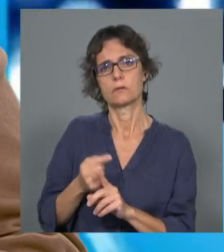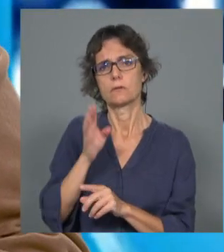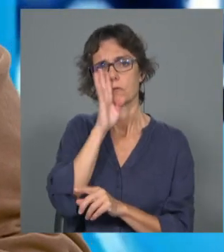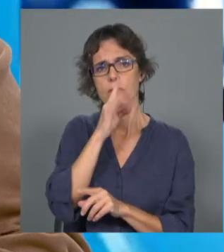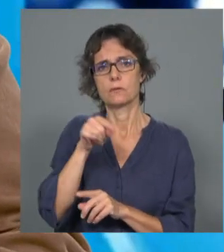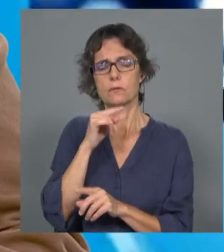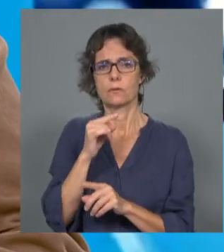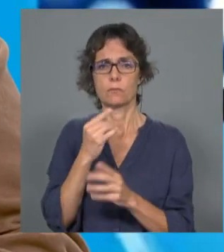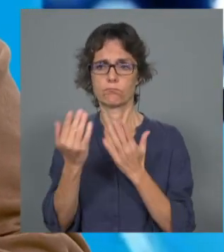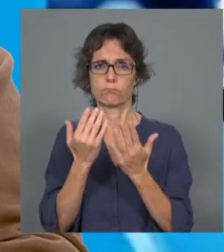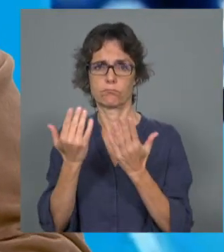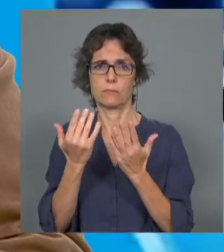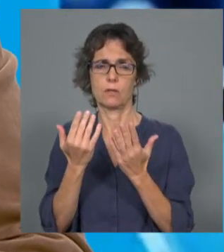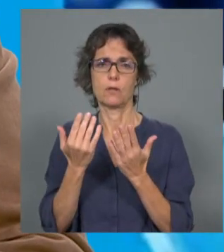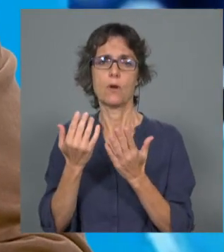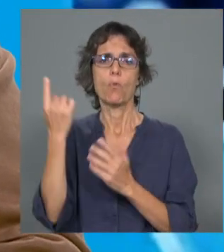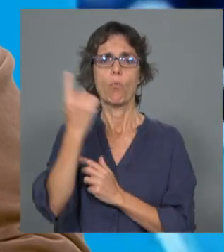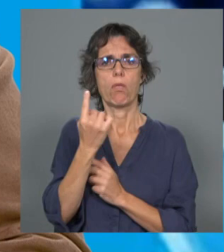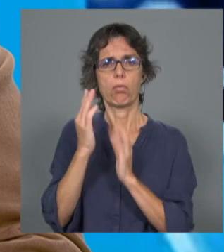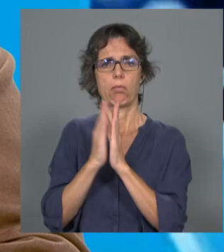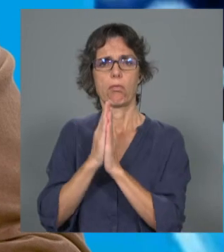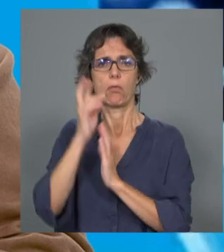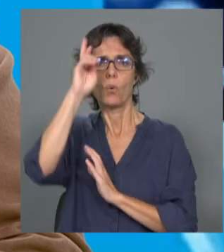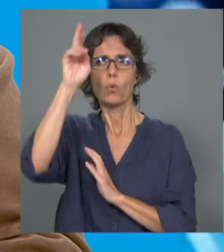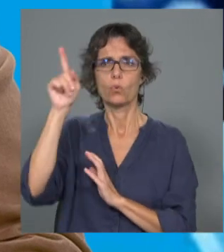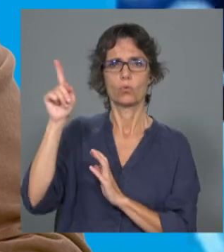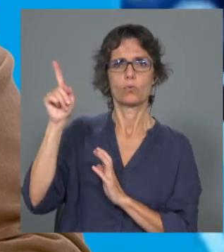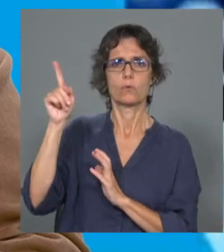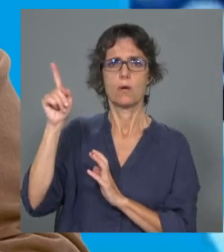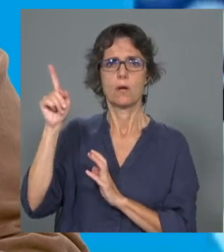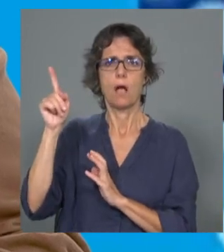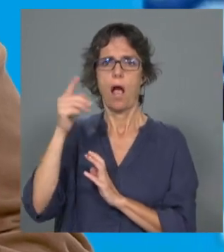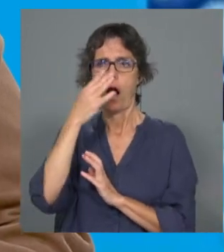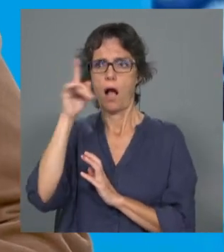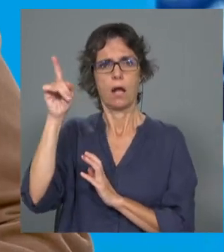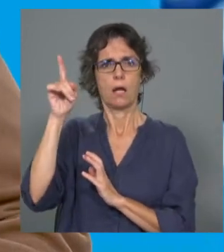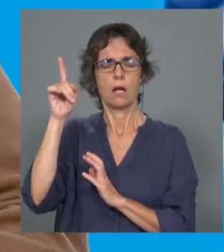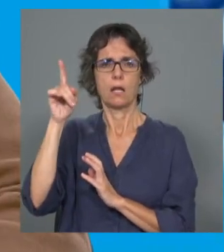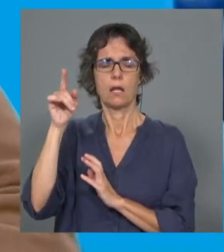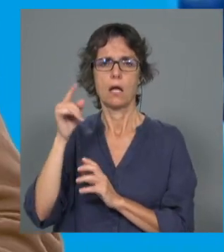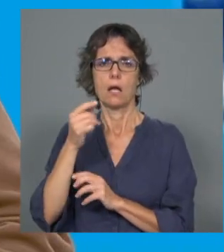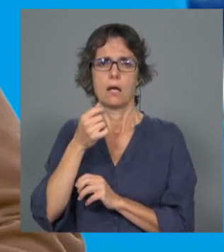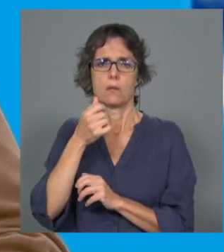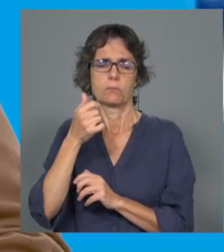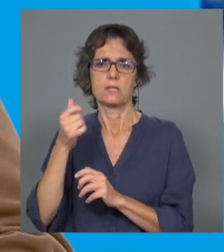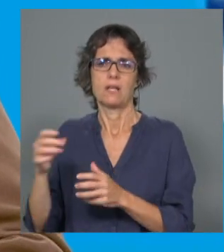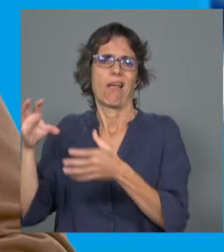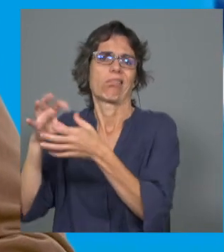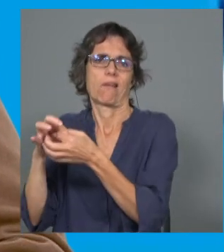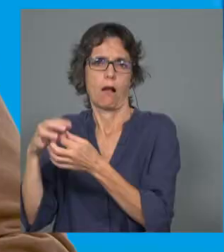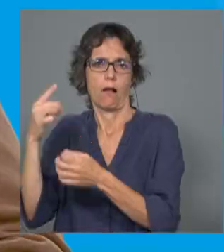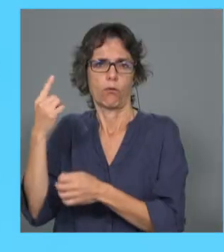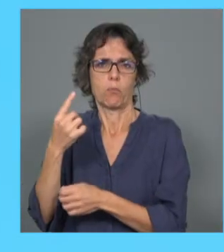autoridades religiosas russas, que essas são, como disse o Papa Francisco de uma forma célebre, é um acólito do presidente Putin. É assim que